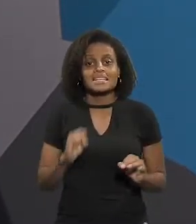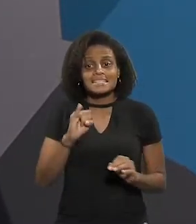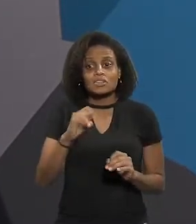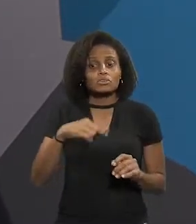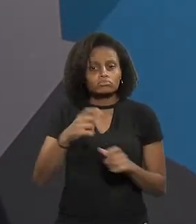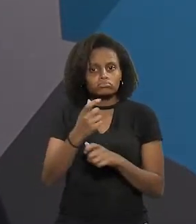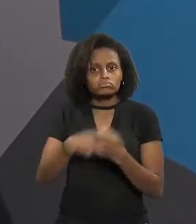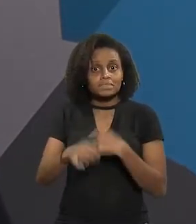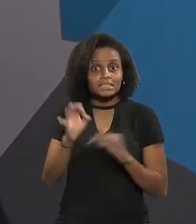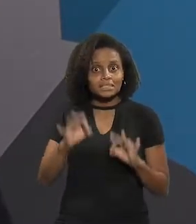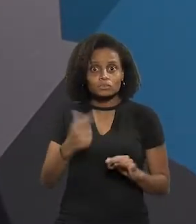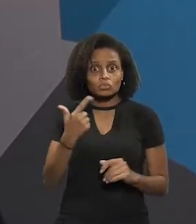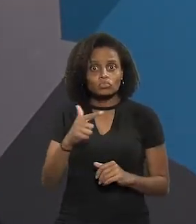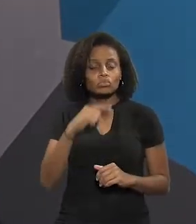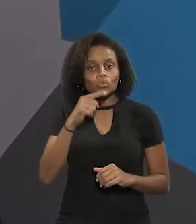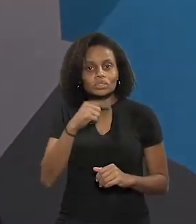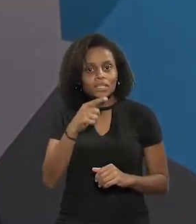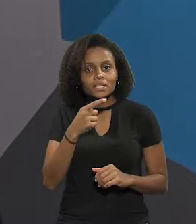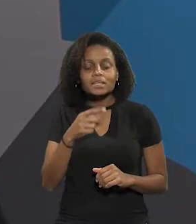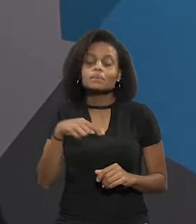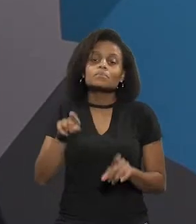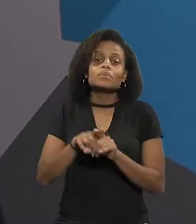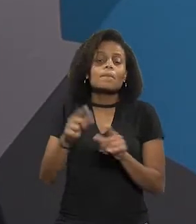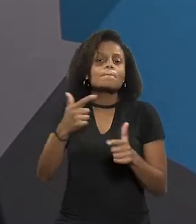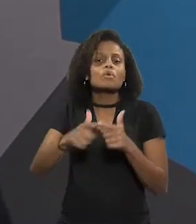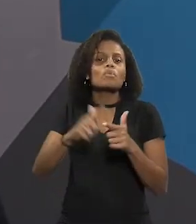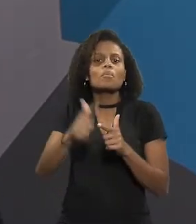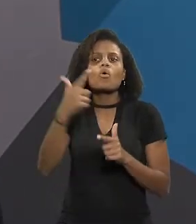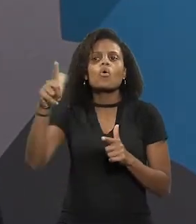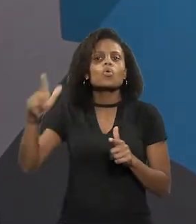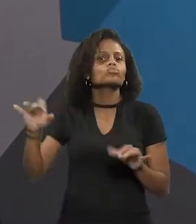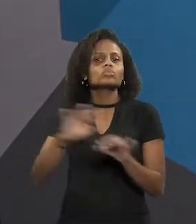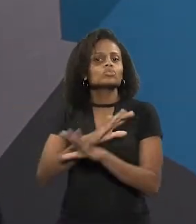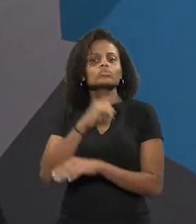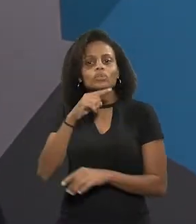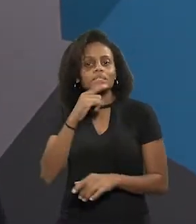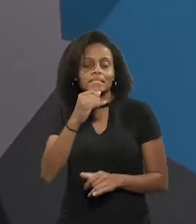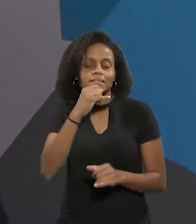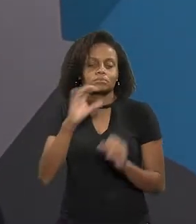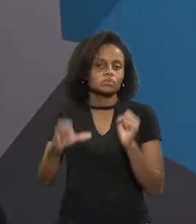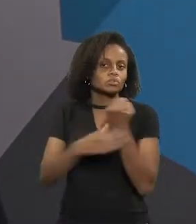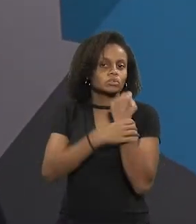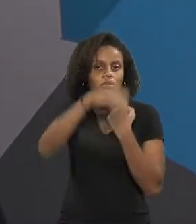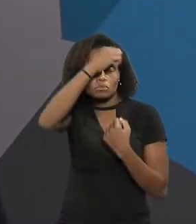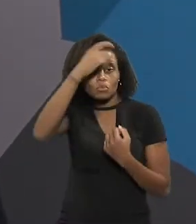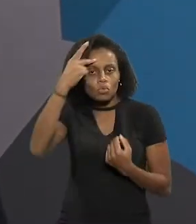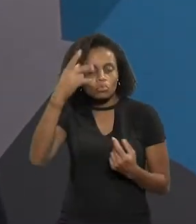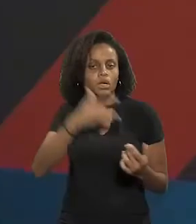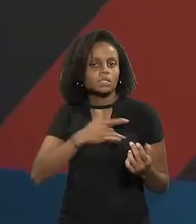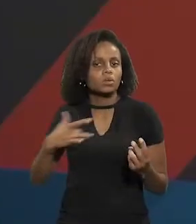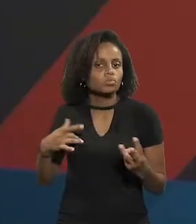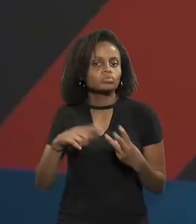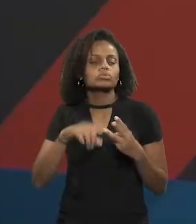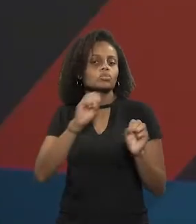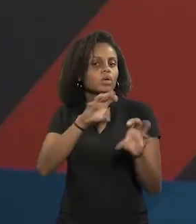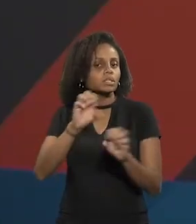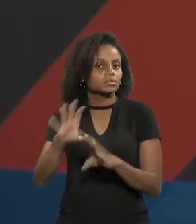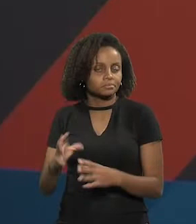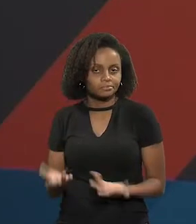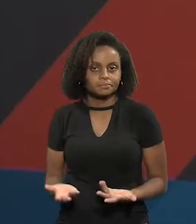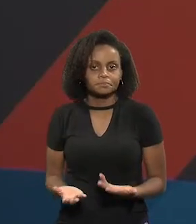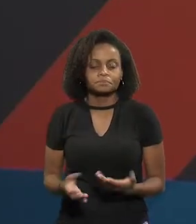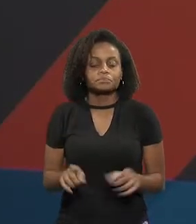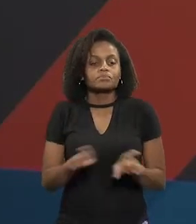possível enfrentar problemas que também são sensíveis à população, como segurança pública, saúde, educação. Deputado, ainda falando da